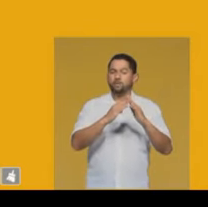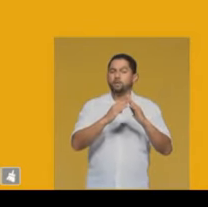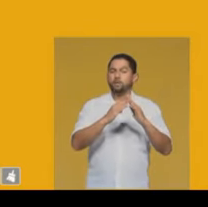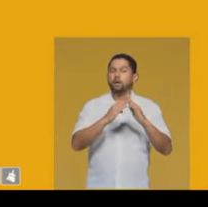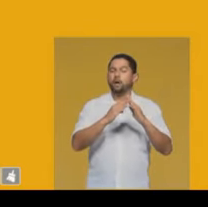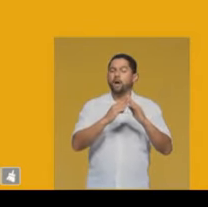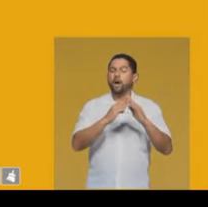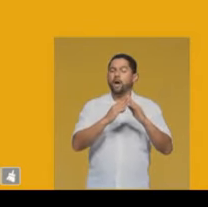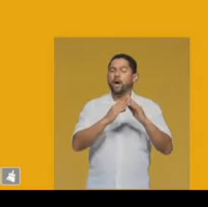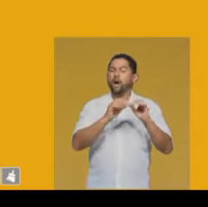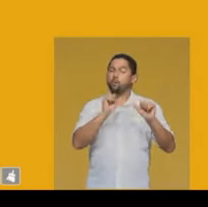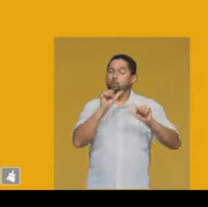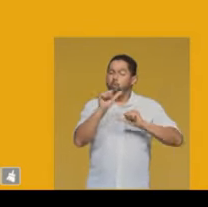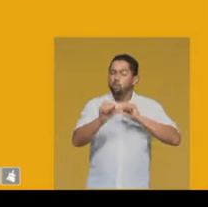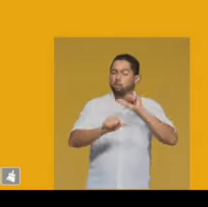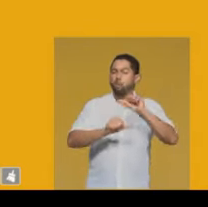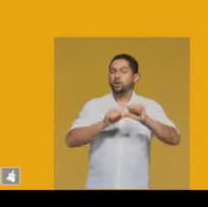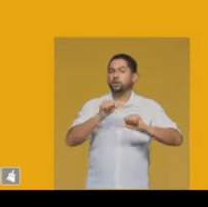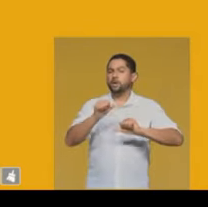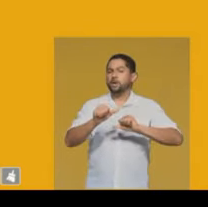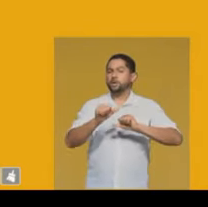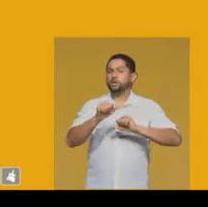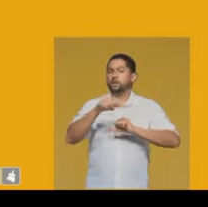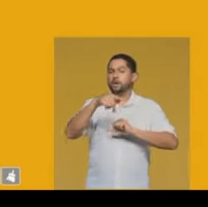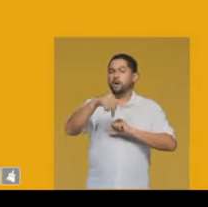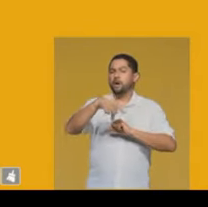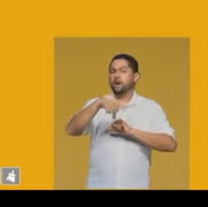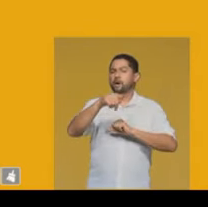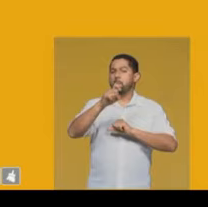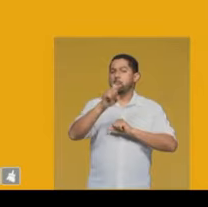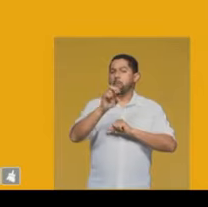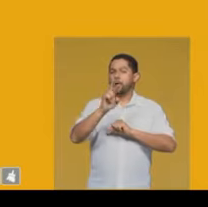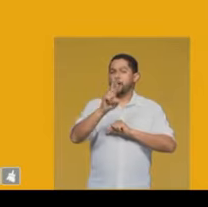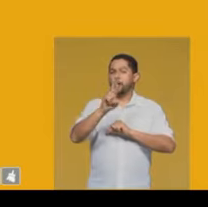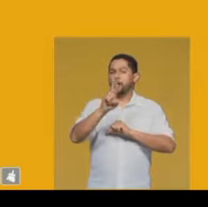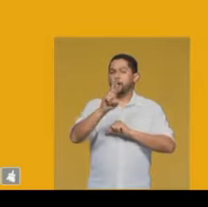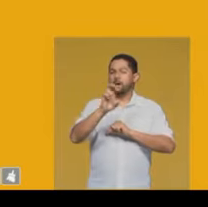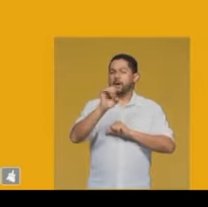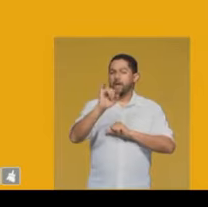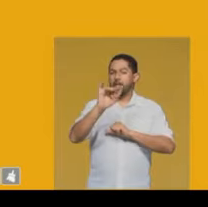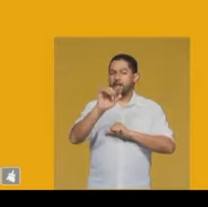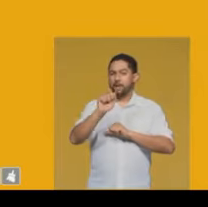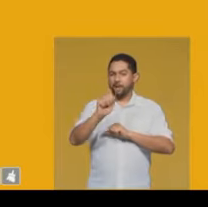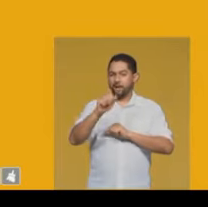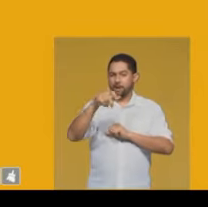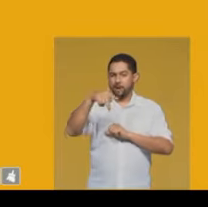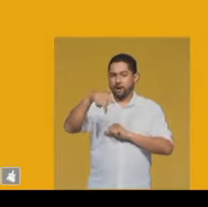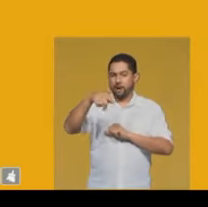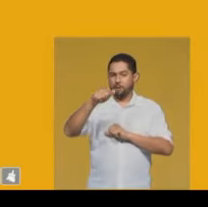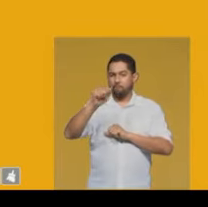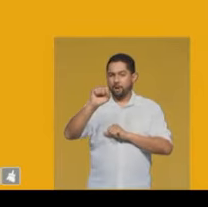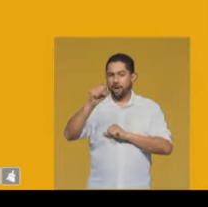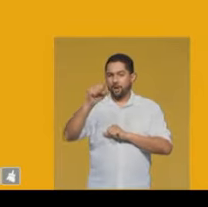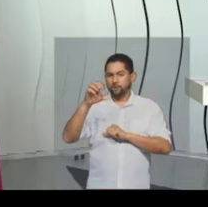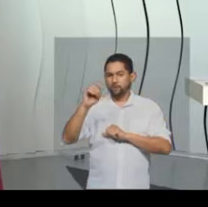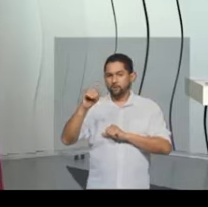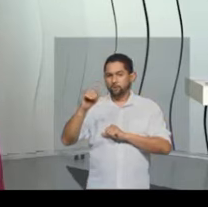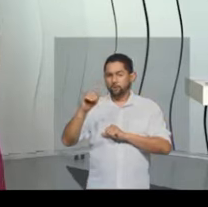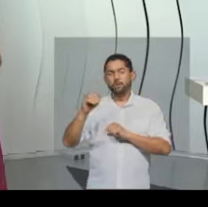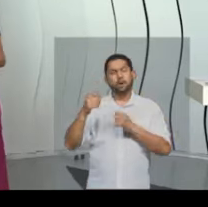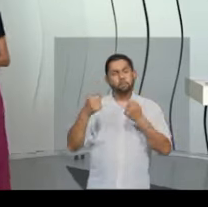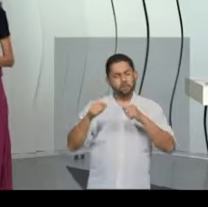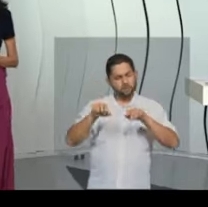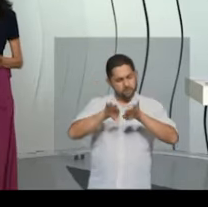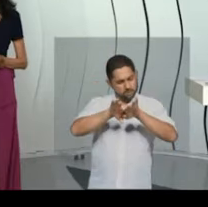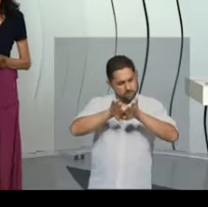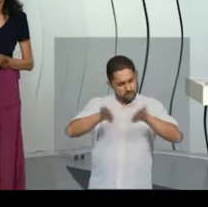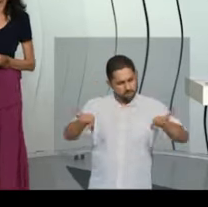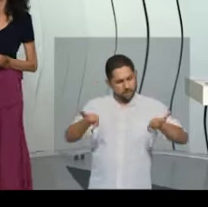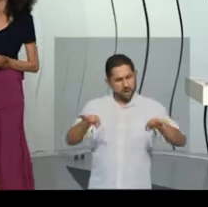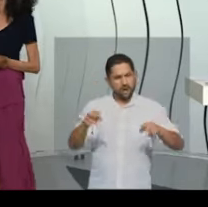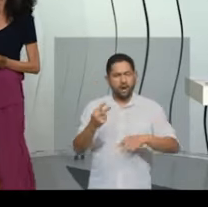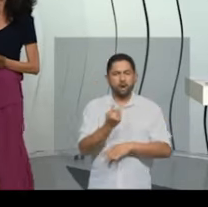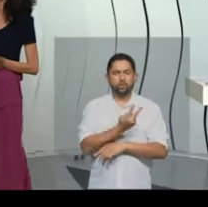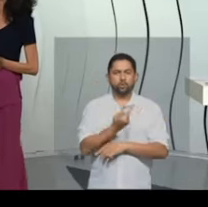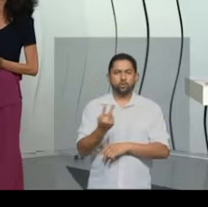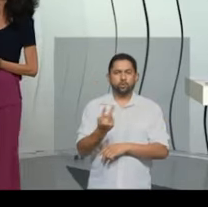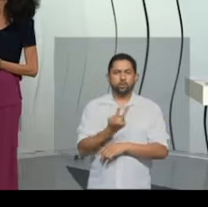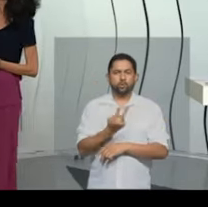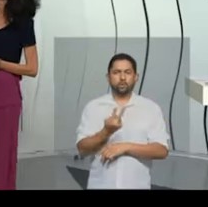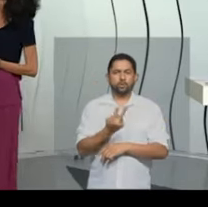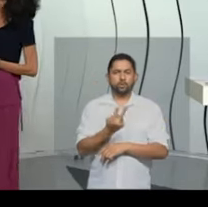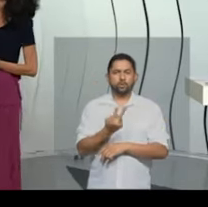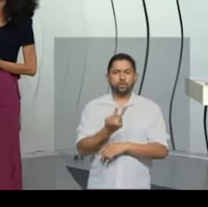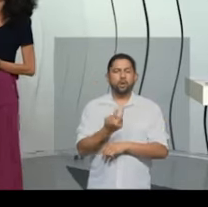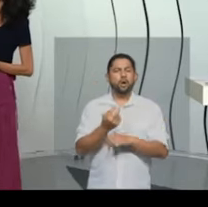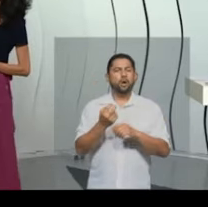Passos. Se você não souber exatamente o que foi a reforma da vacina, você pode